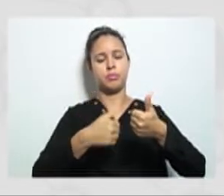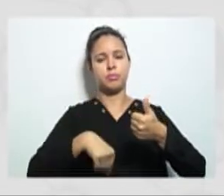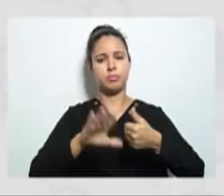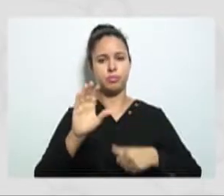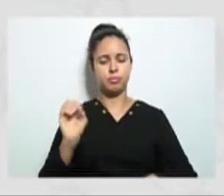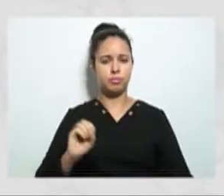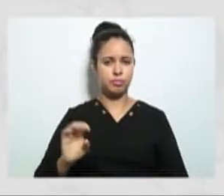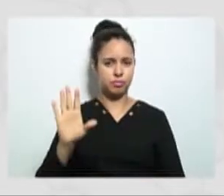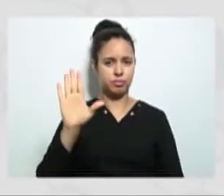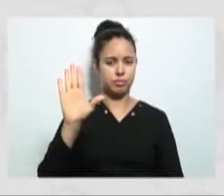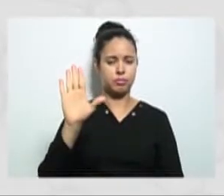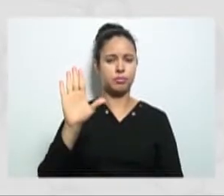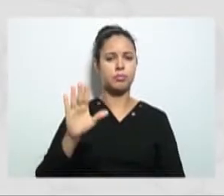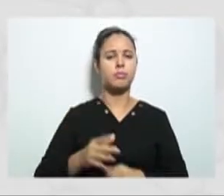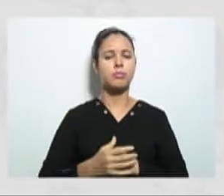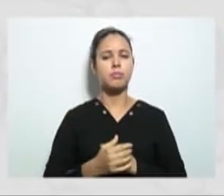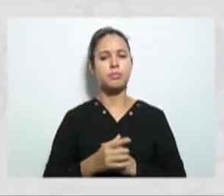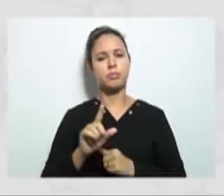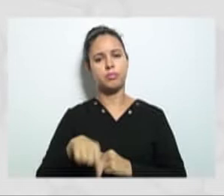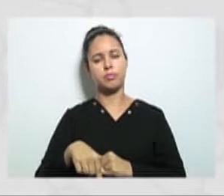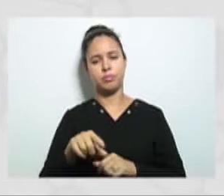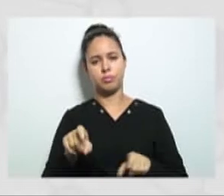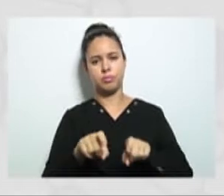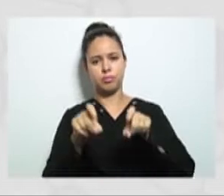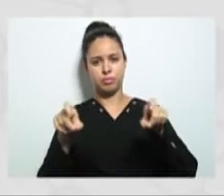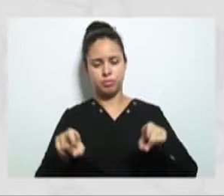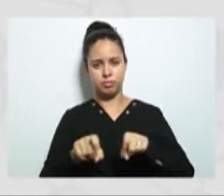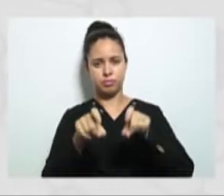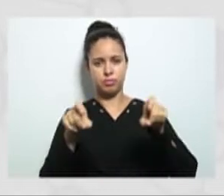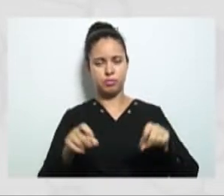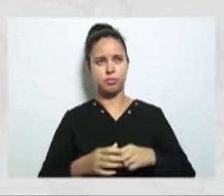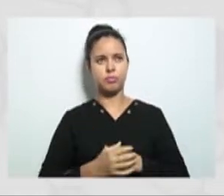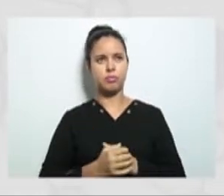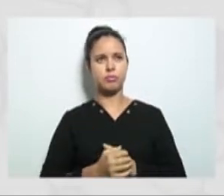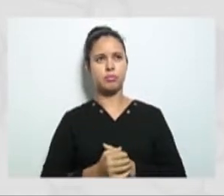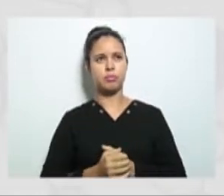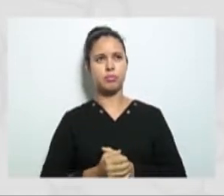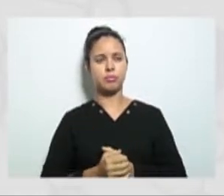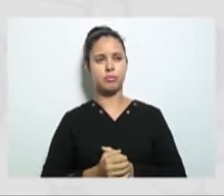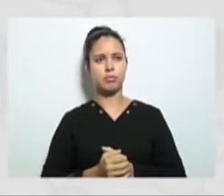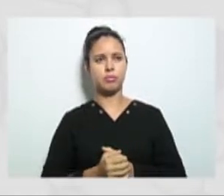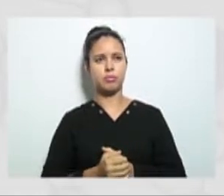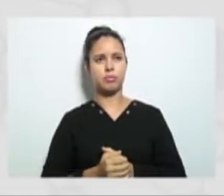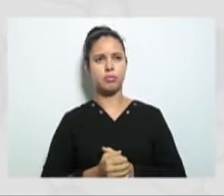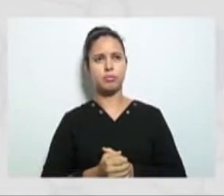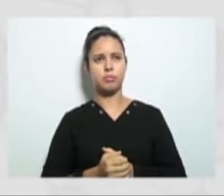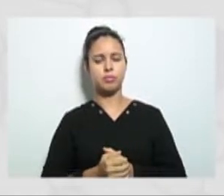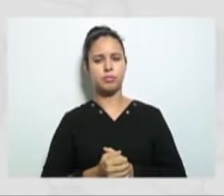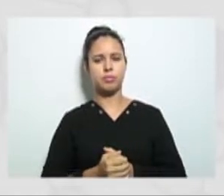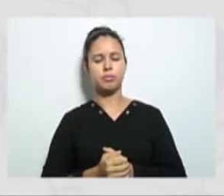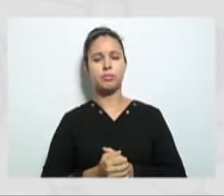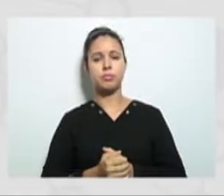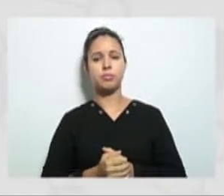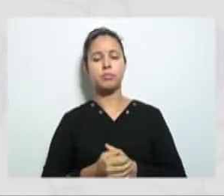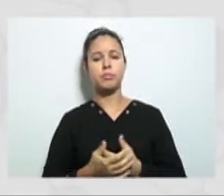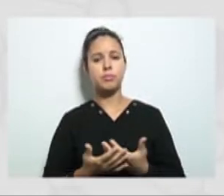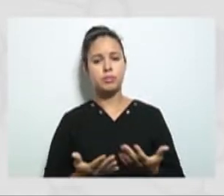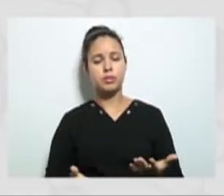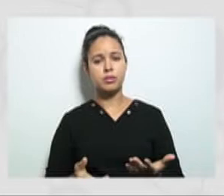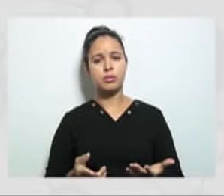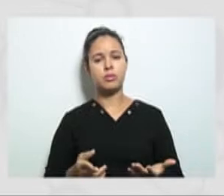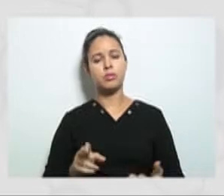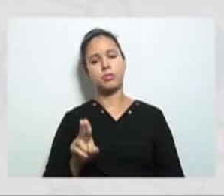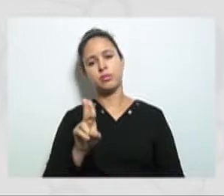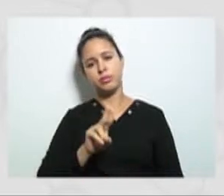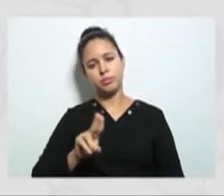ser o nosso computador, tá, gente? E aí, professor, comprei um computador com a configuração correta, e qual o sistema operacional que eu